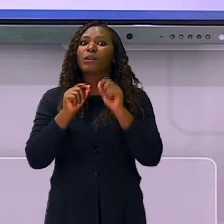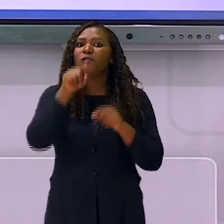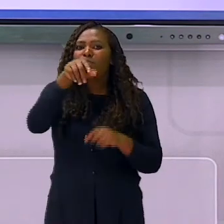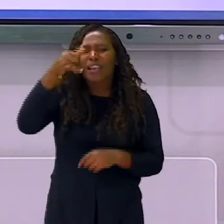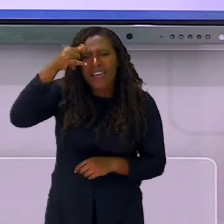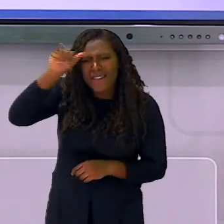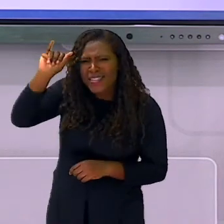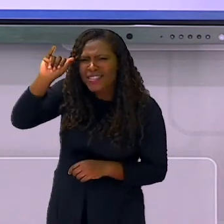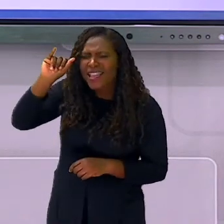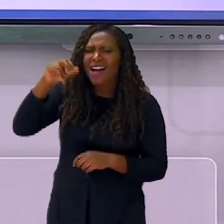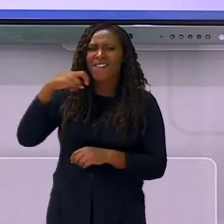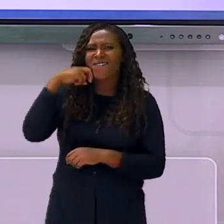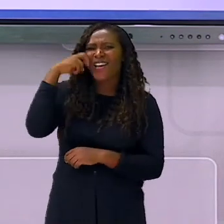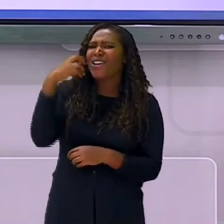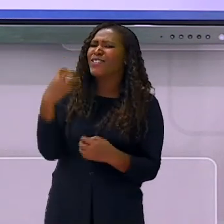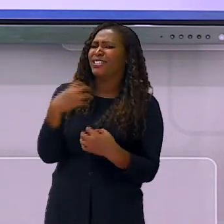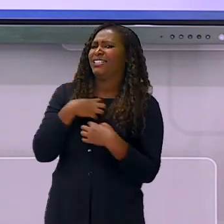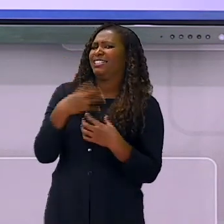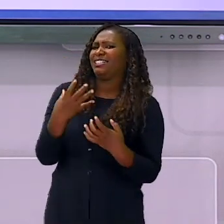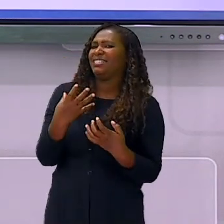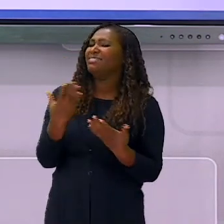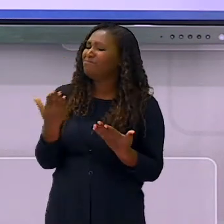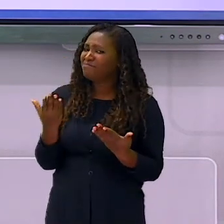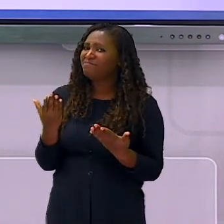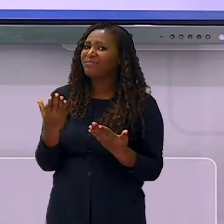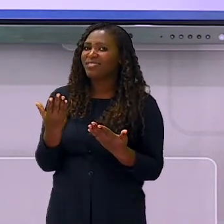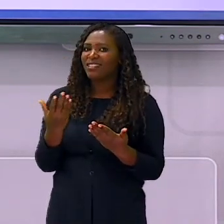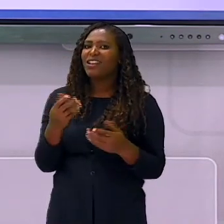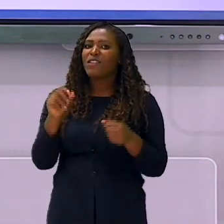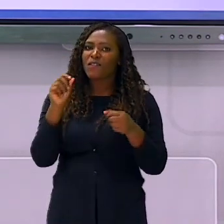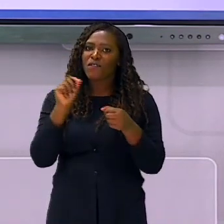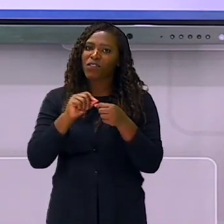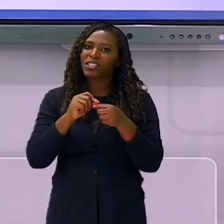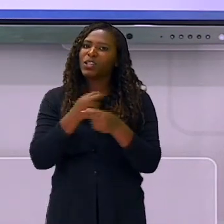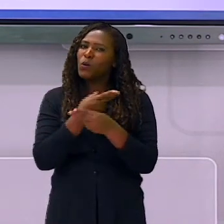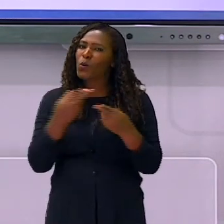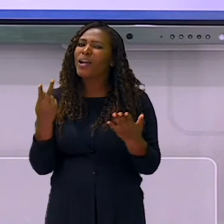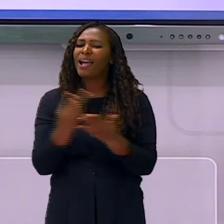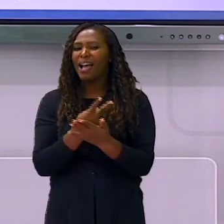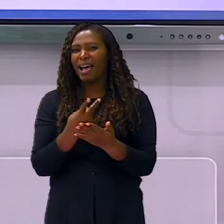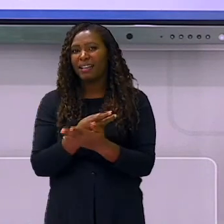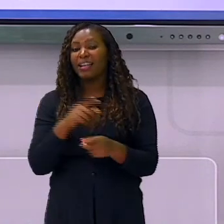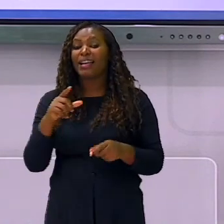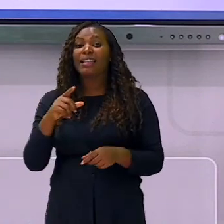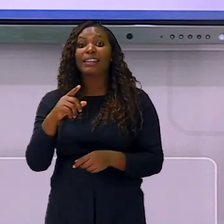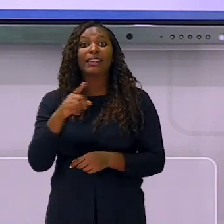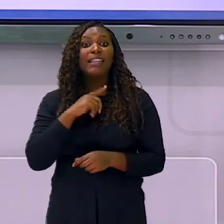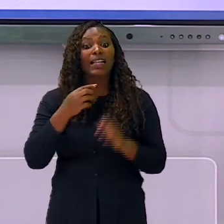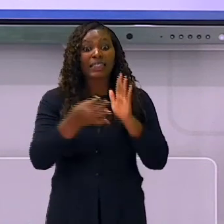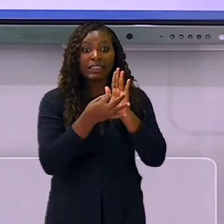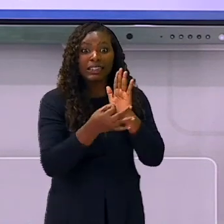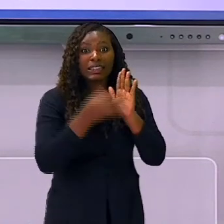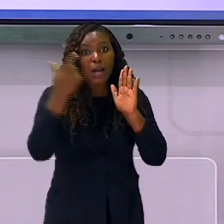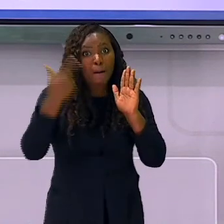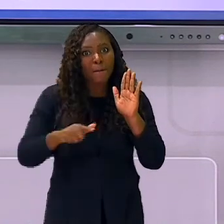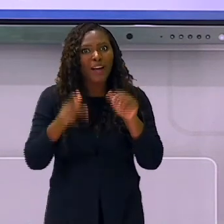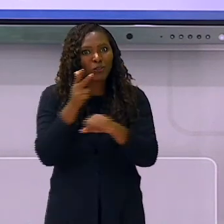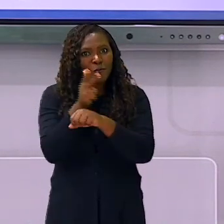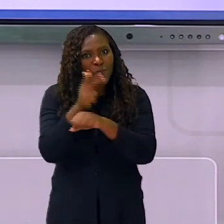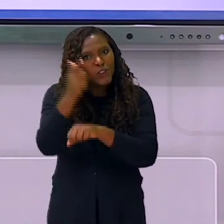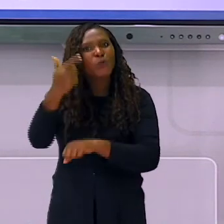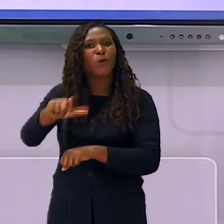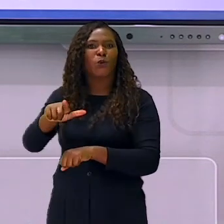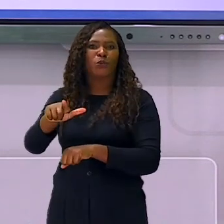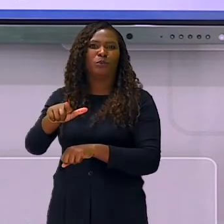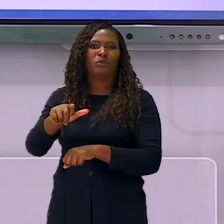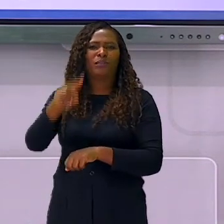mais inclusivos. Ah, tem mais dicas no próximo vídeo. E lembre-se, pequenas